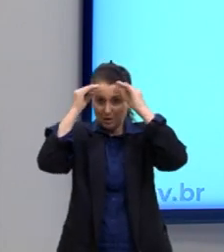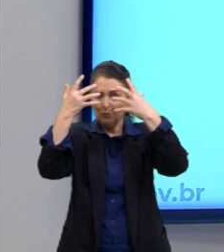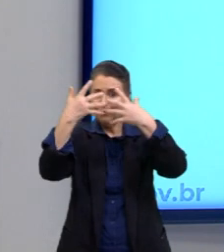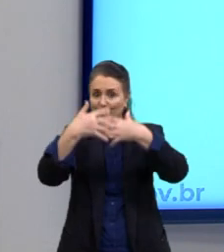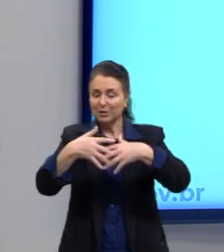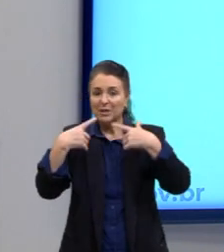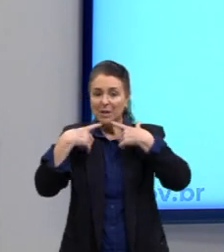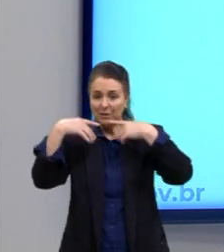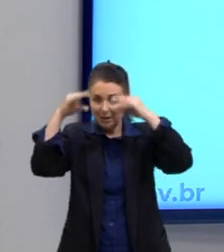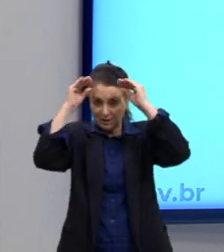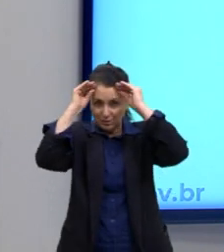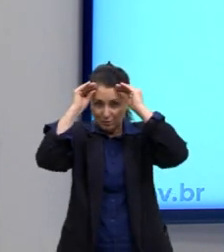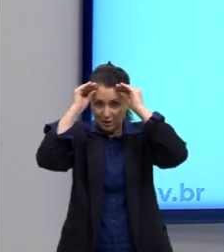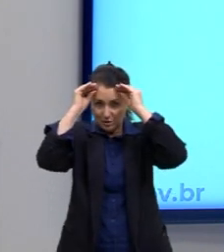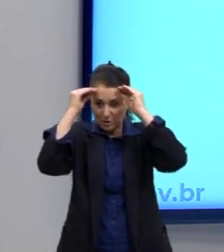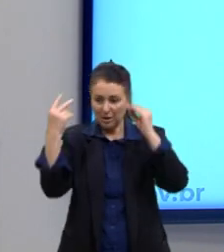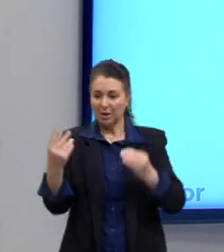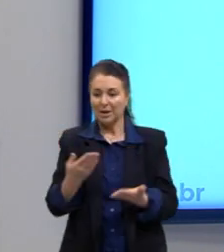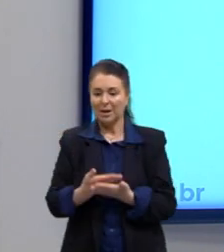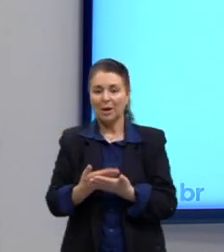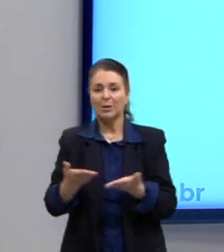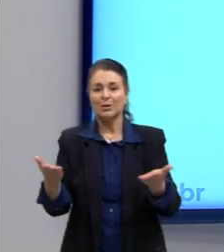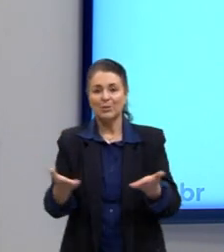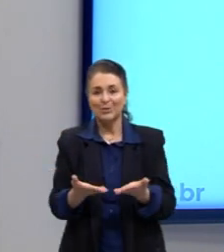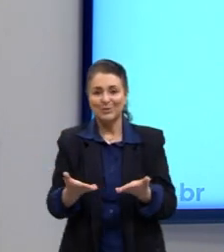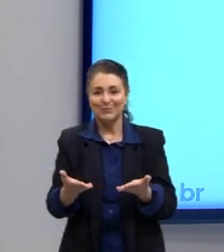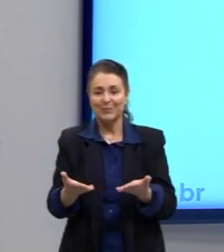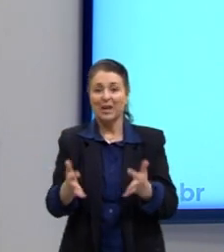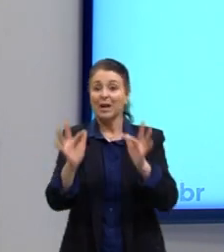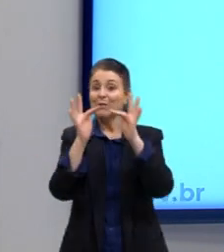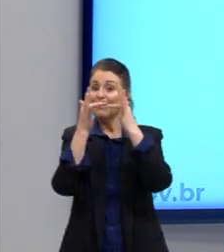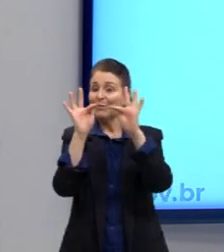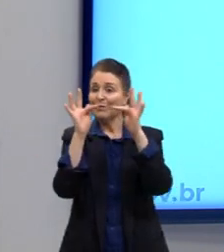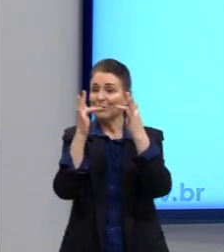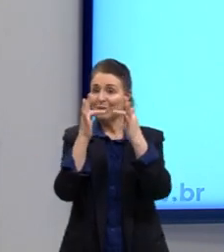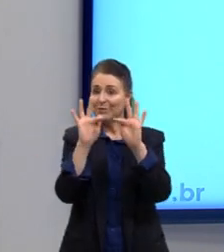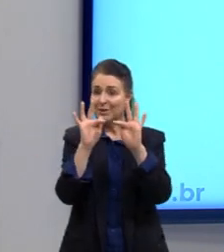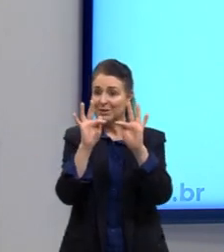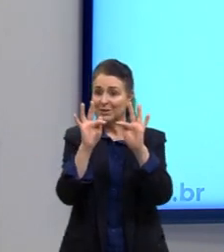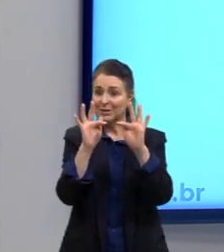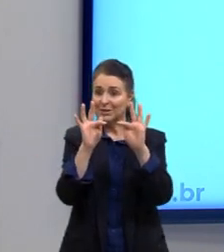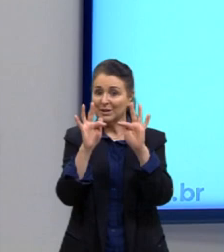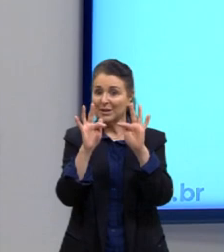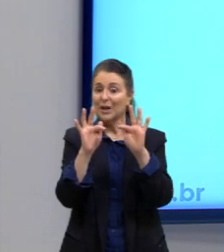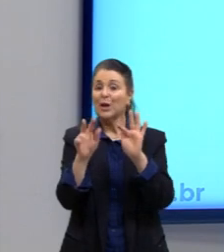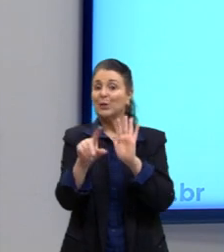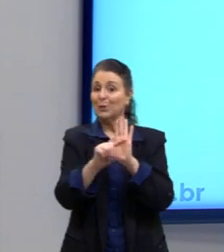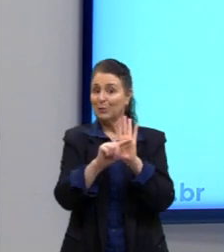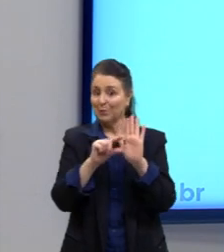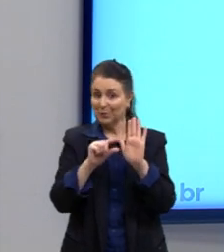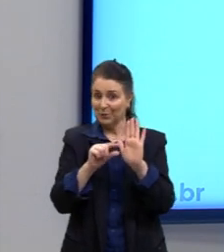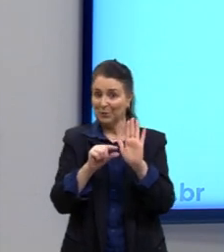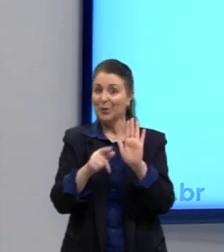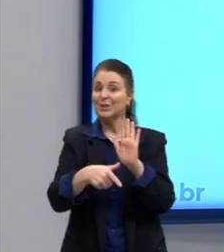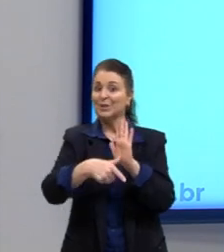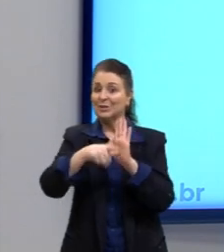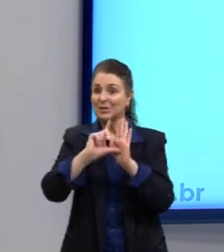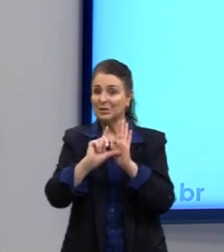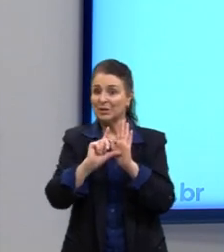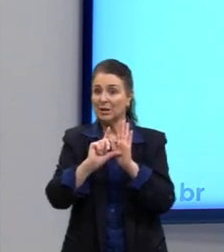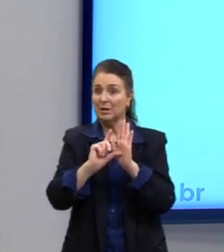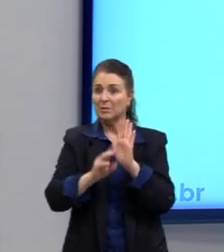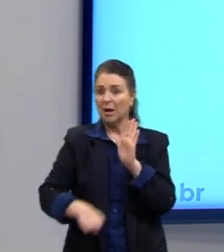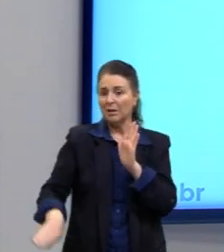linguagem né na aula de filosofia de hoje para fechar então deixa essa frase essa frase do ludwinstein as